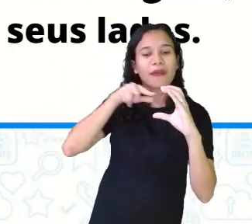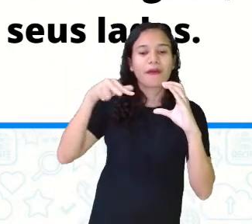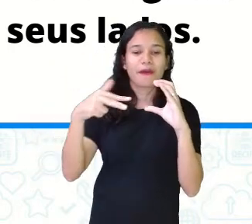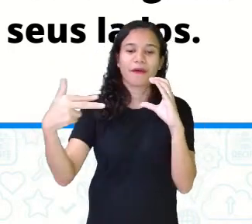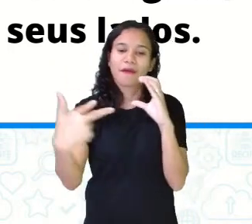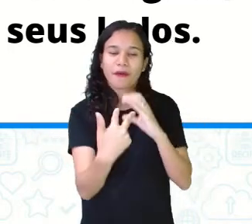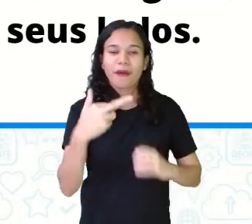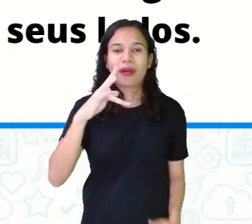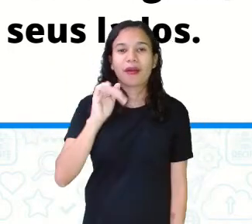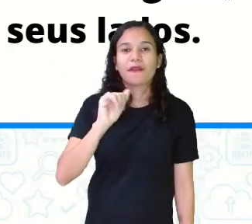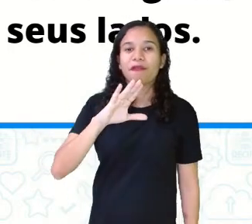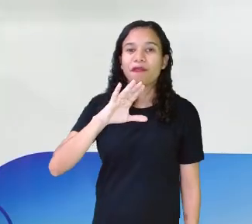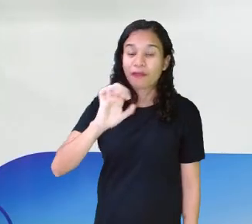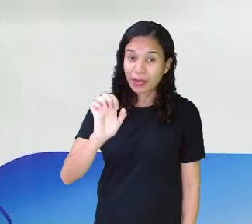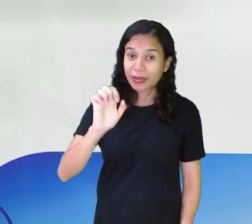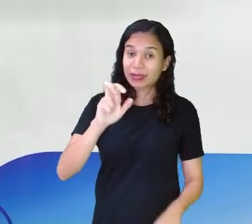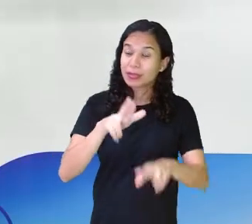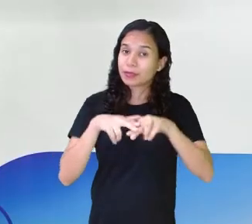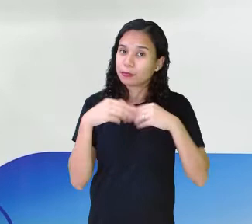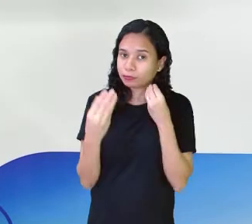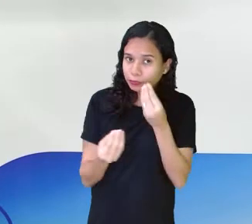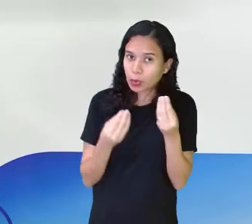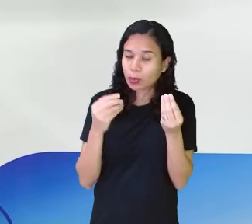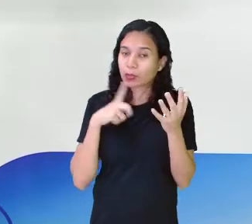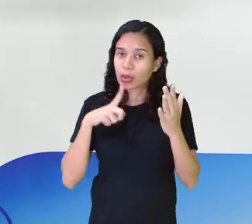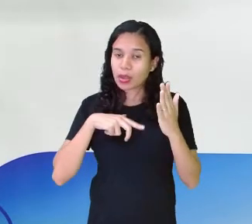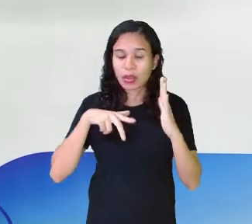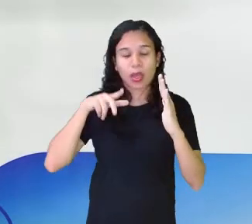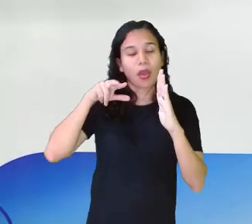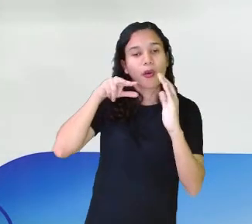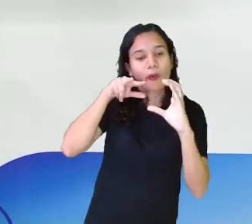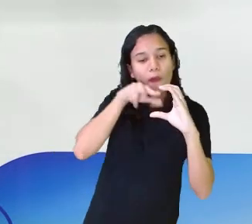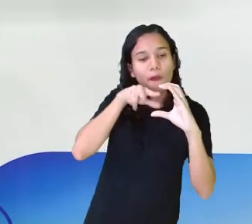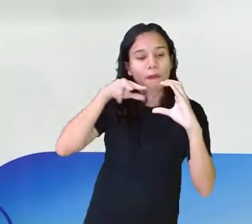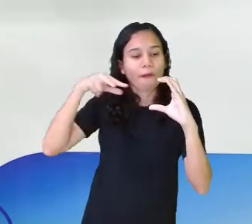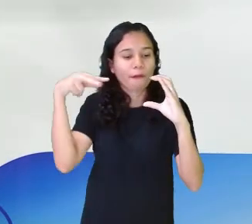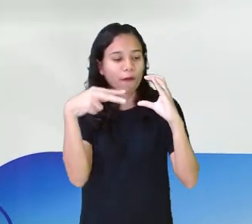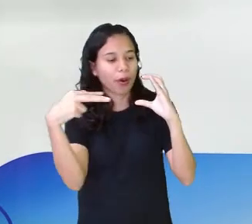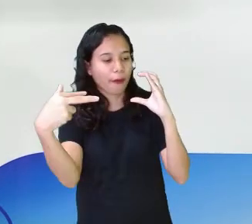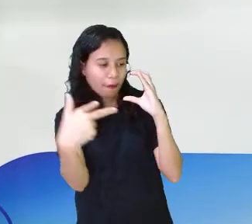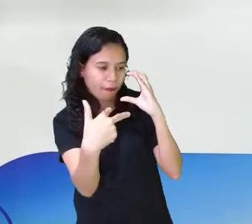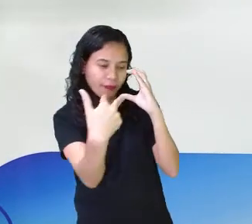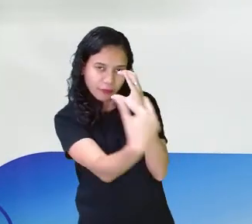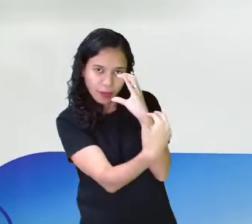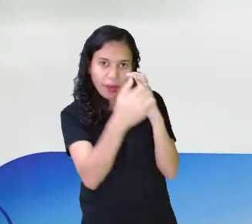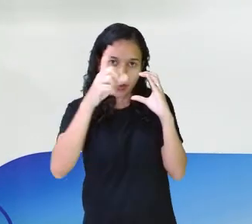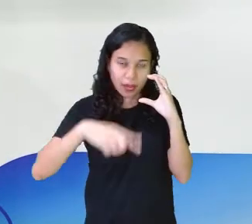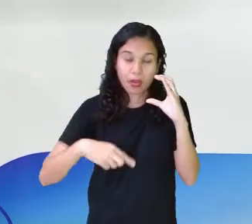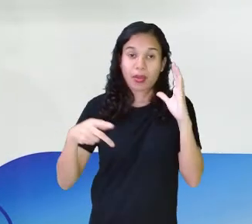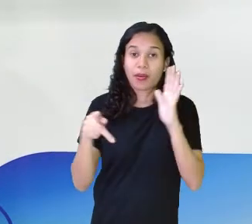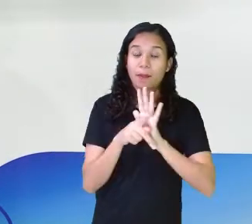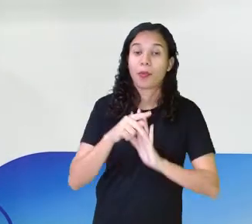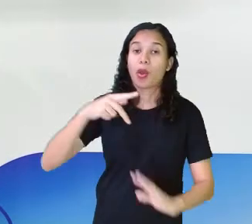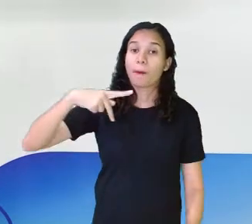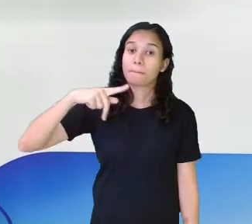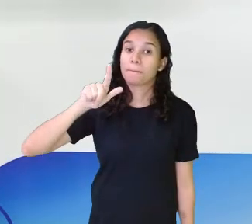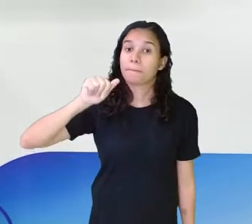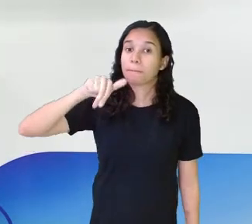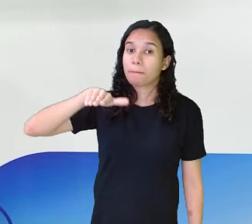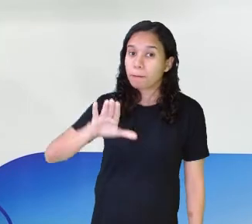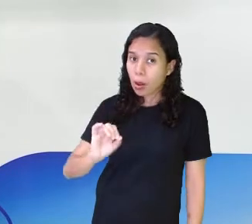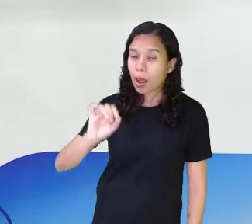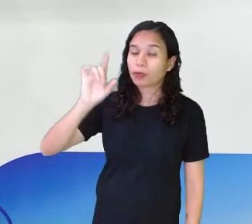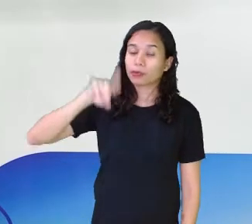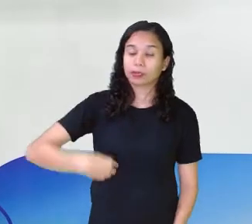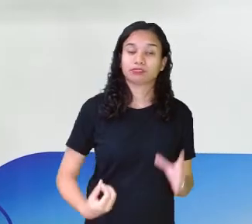são os seus lados. E essas faces dos sólidos são figuras planas. Elas